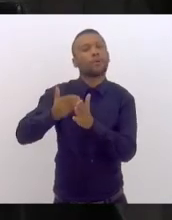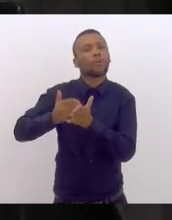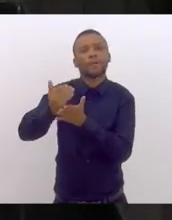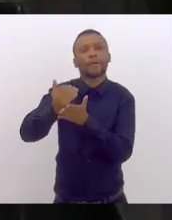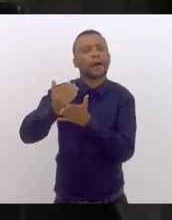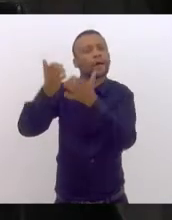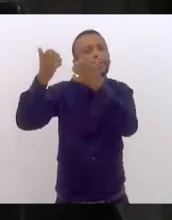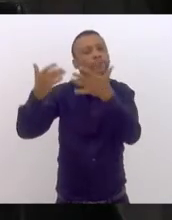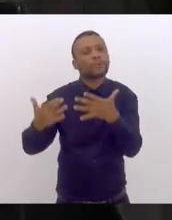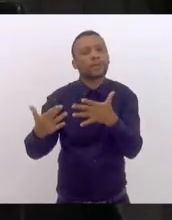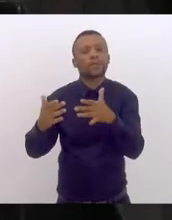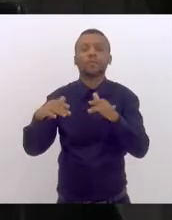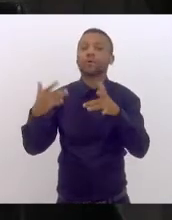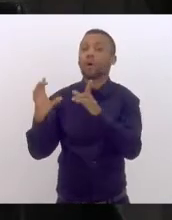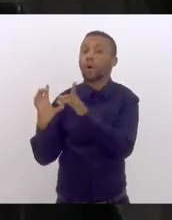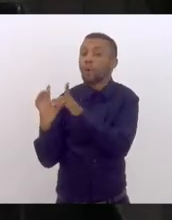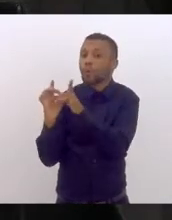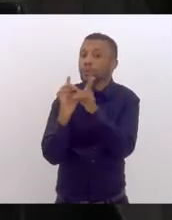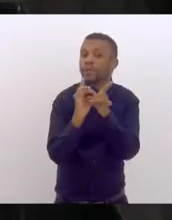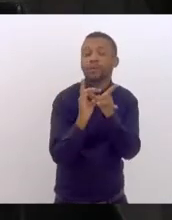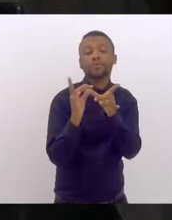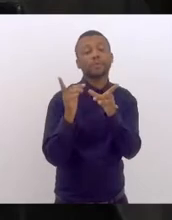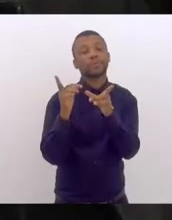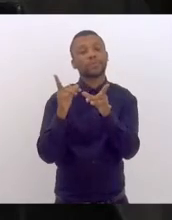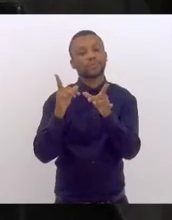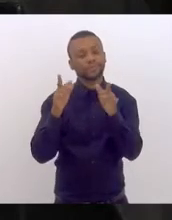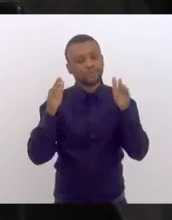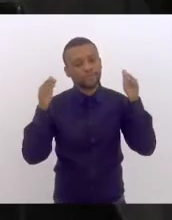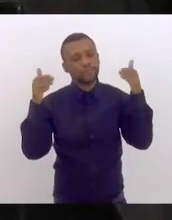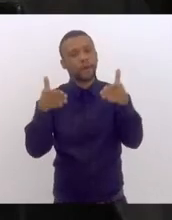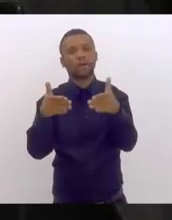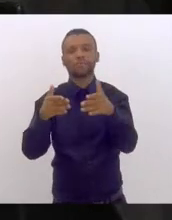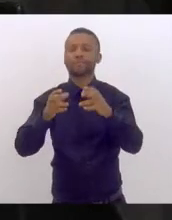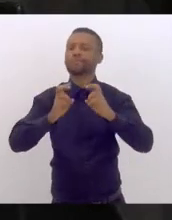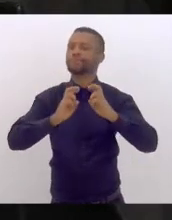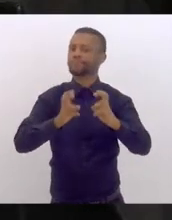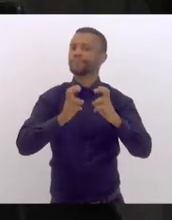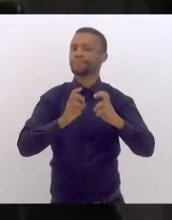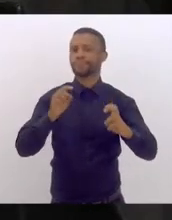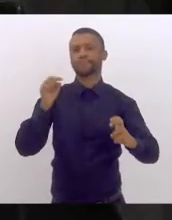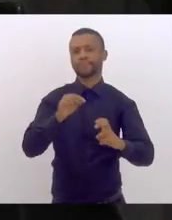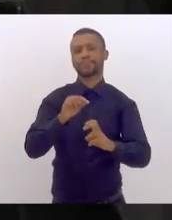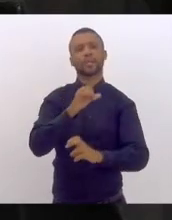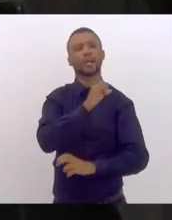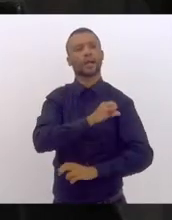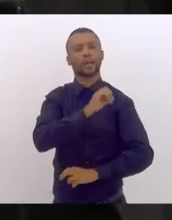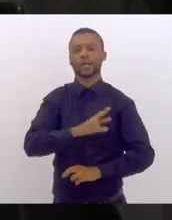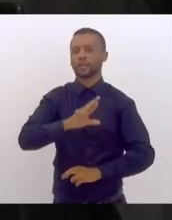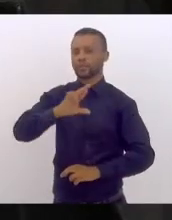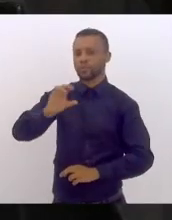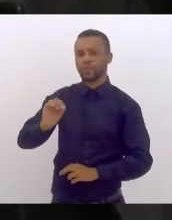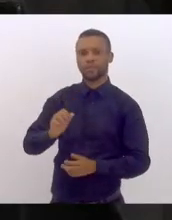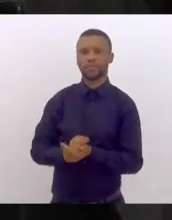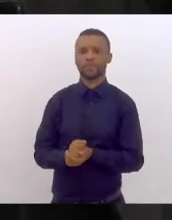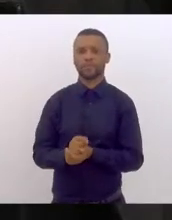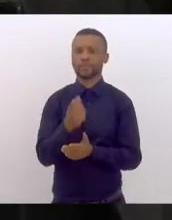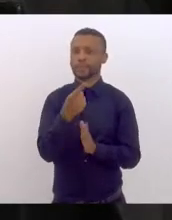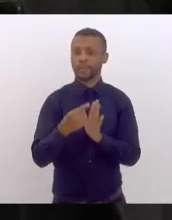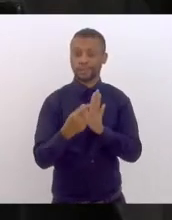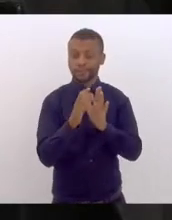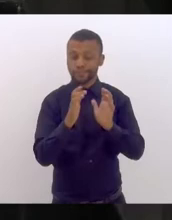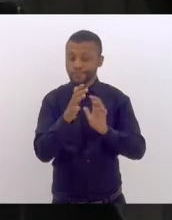contexto em que se insere o transporte Ferroviário de passageiros no Rio de Janeiro e esse contexto